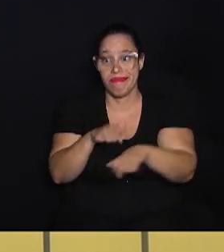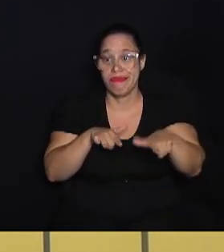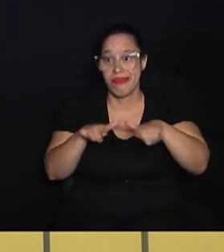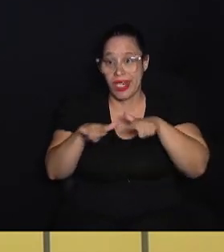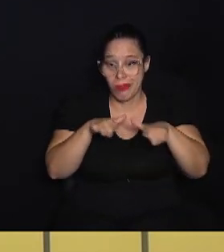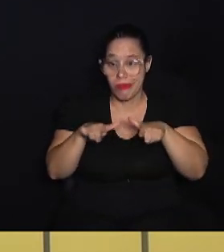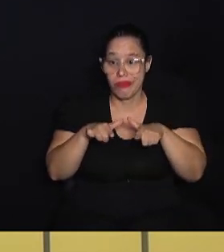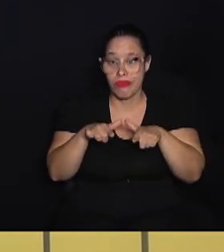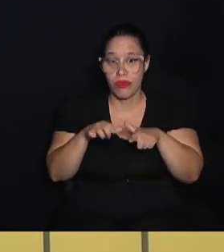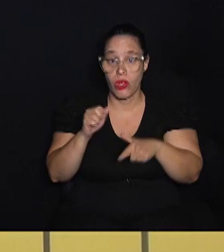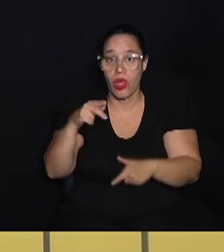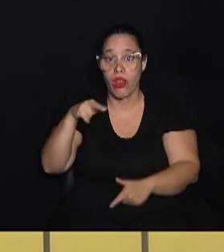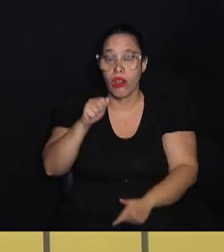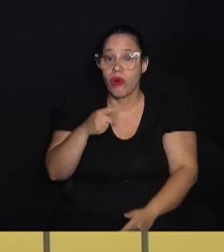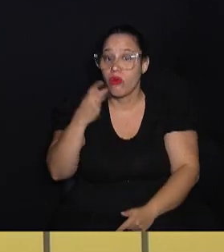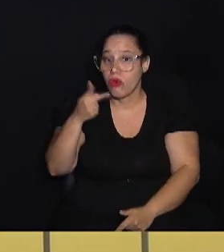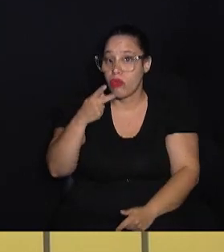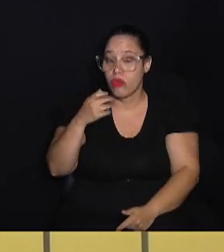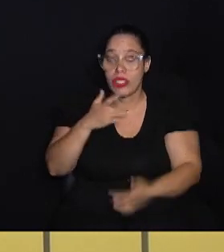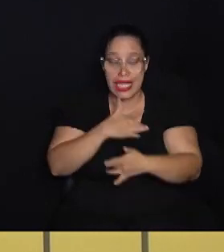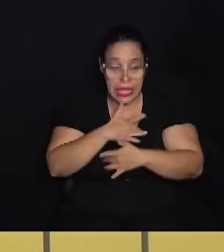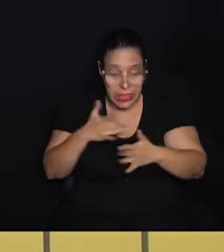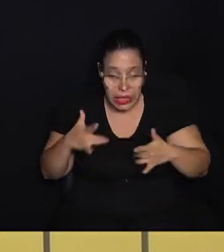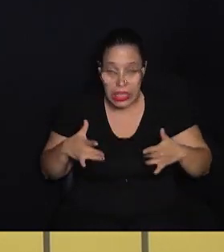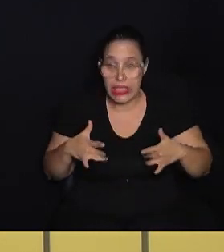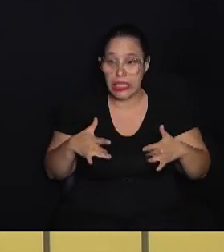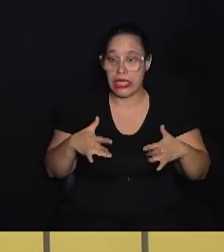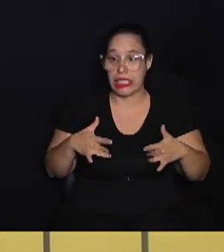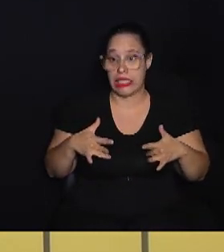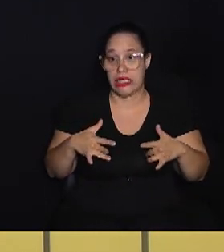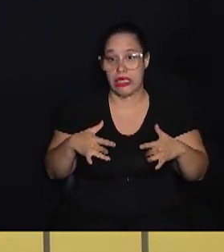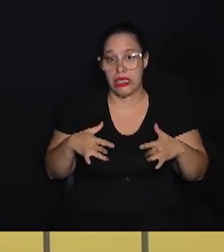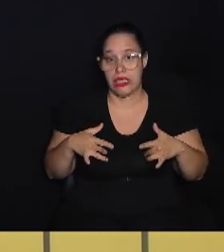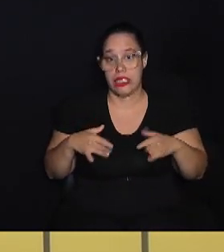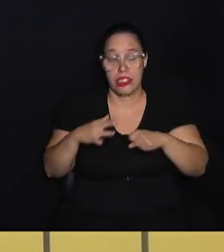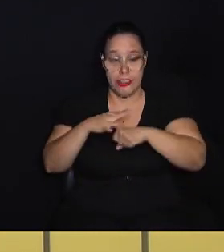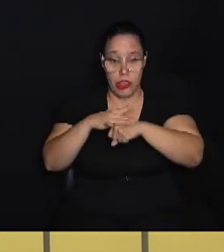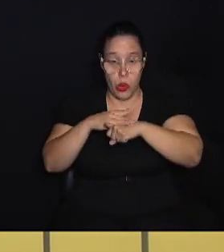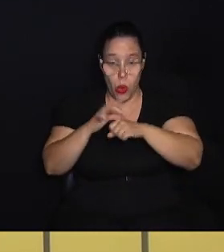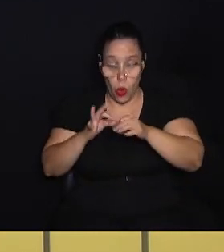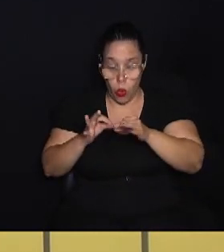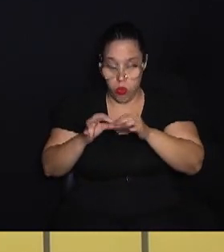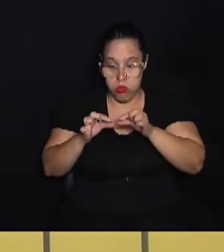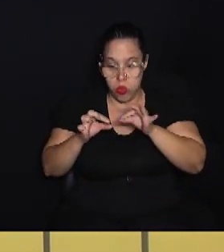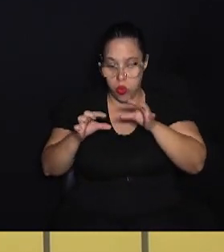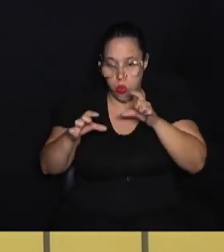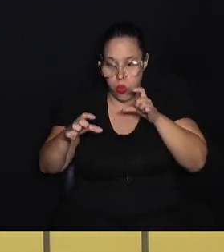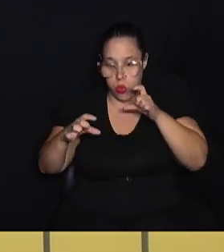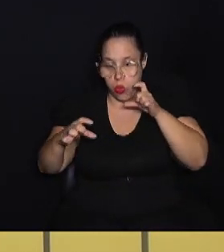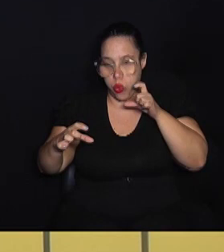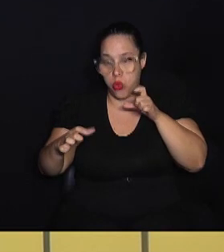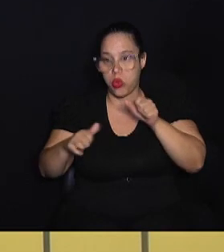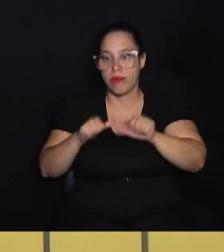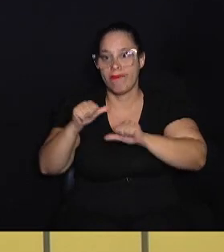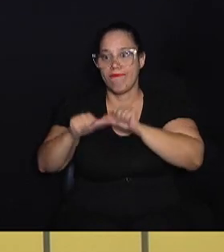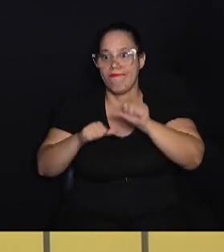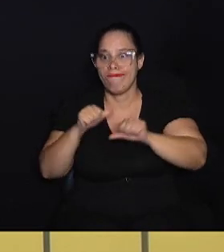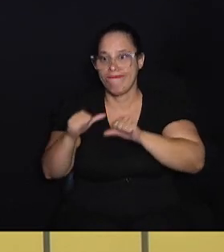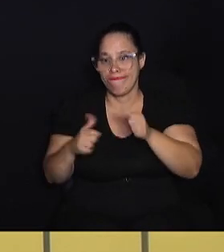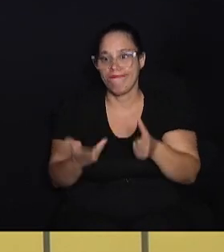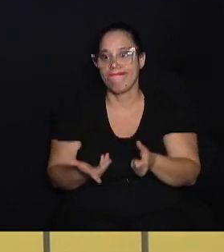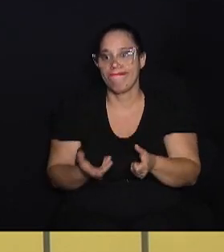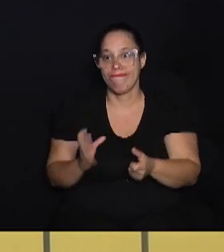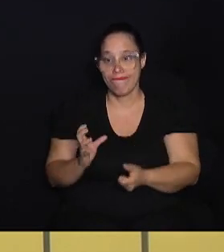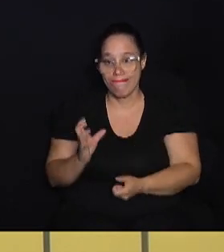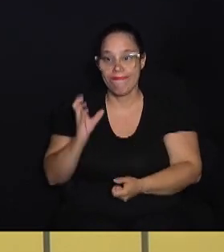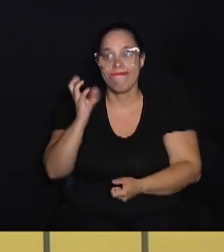trabalho. O que a Ana já comentou de saúde, de aumento de doenças por conta dessas mudanças que estão